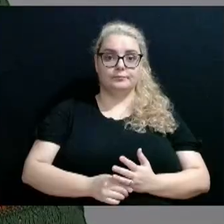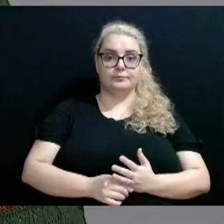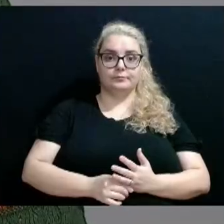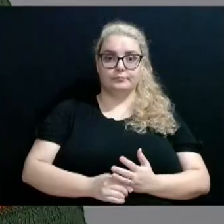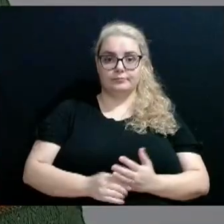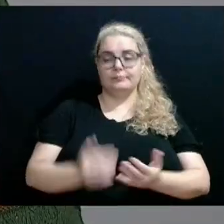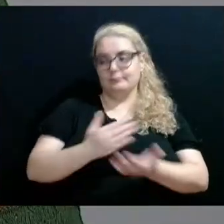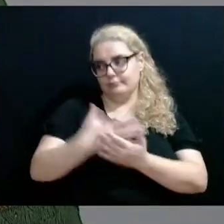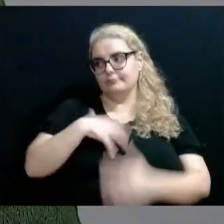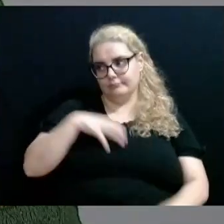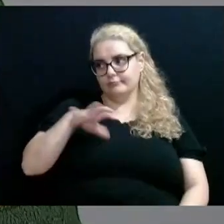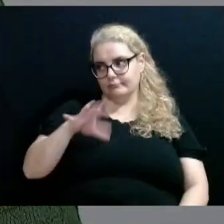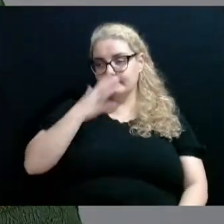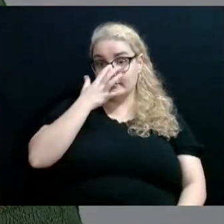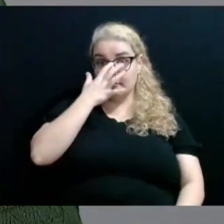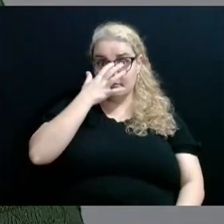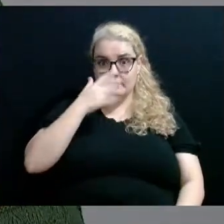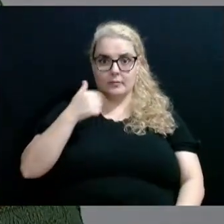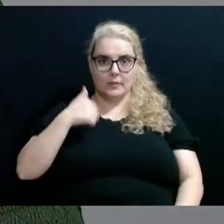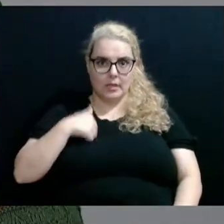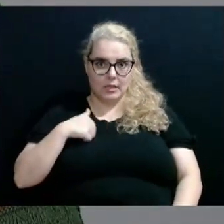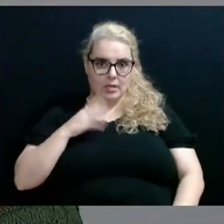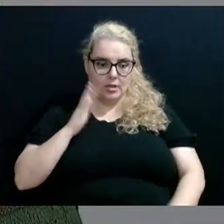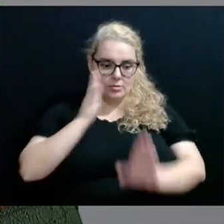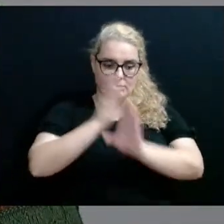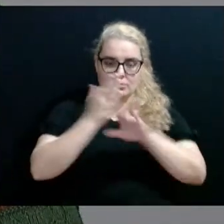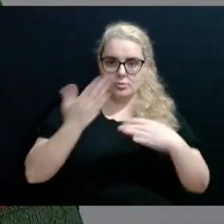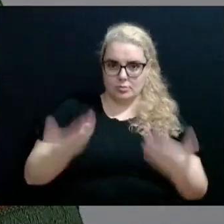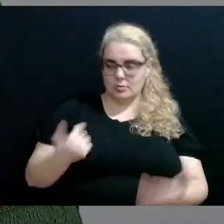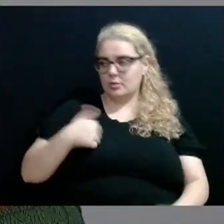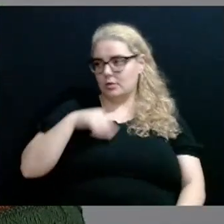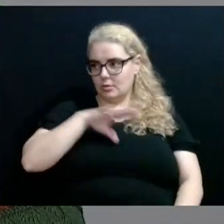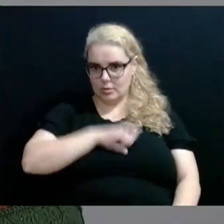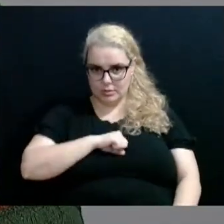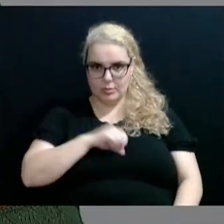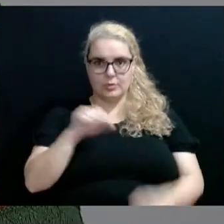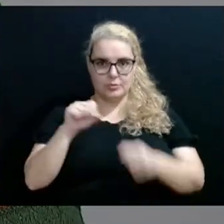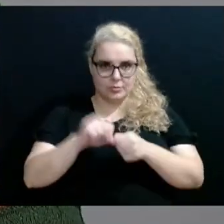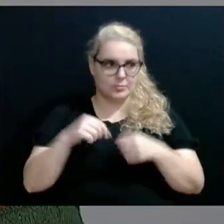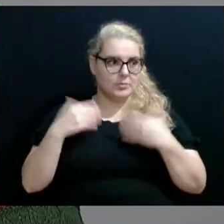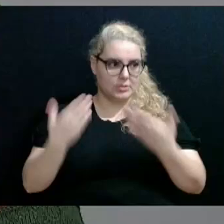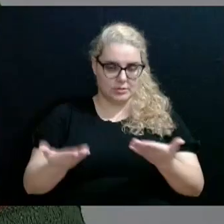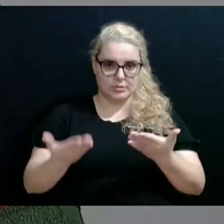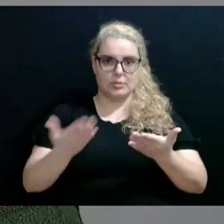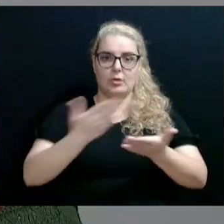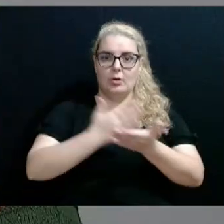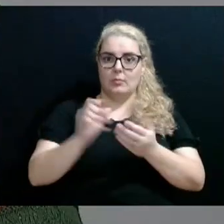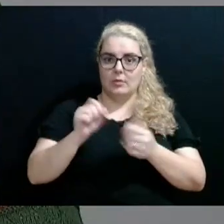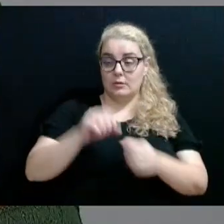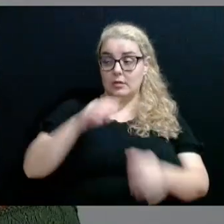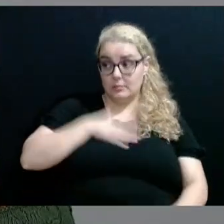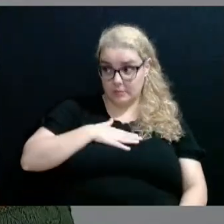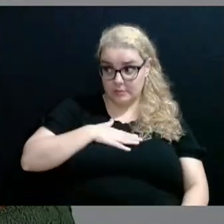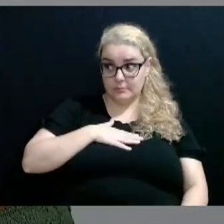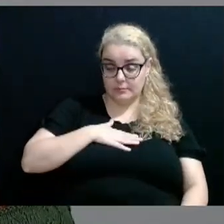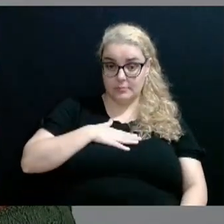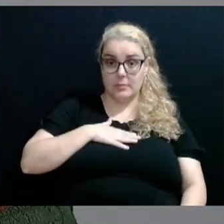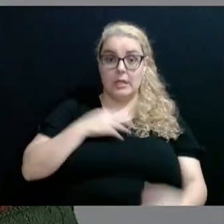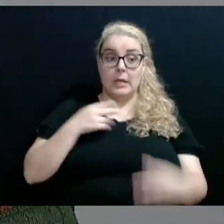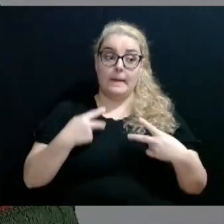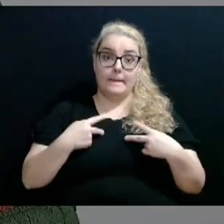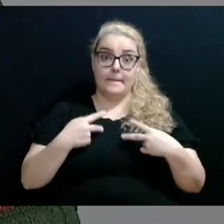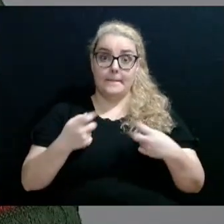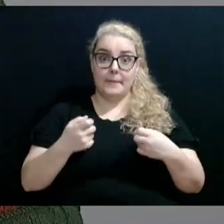maneira mesmo, né? Então eu descubro que eu gosto de fazer aquilo, começo a fazer para mim, percebo que começo a fazer para dar